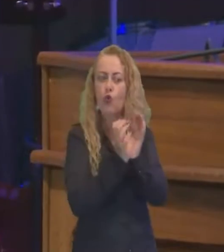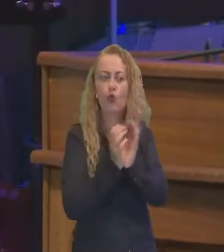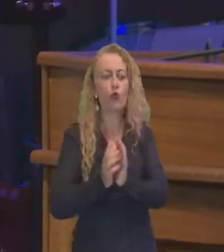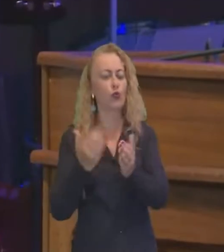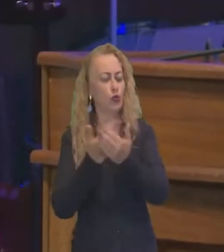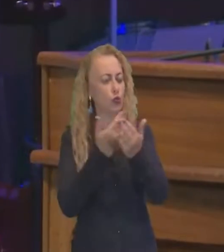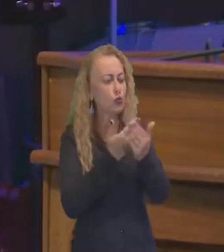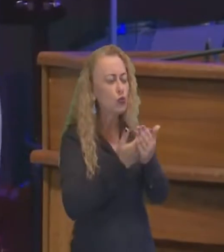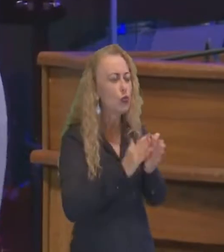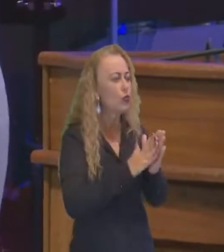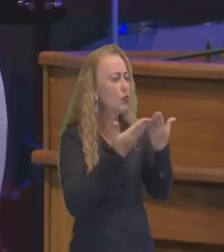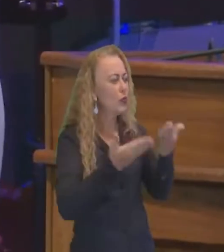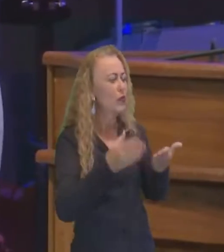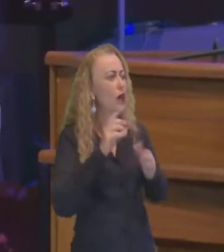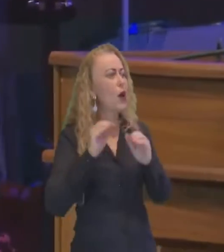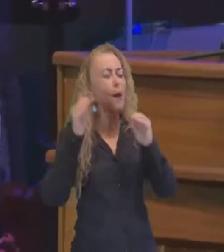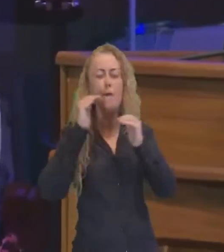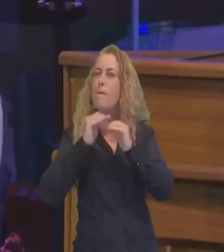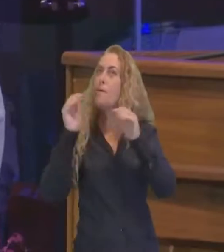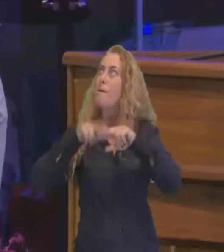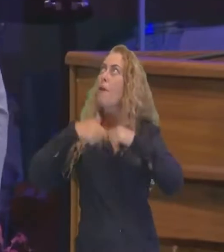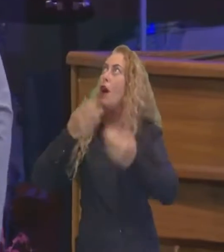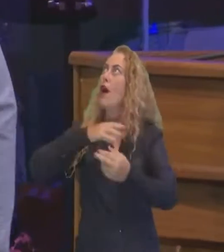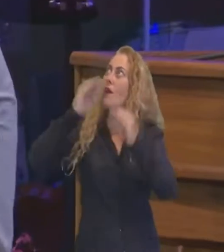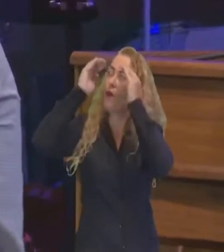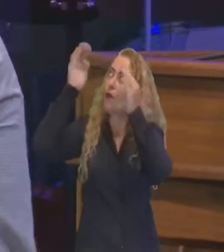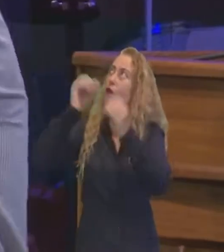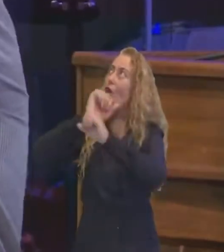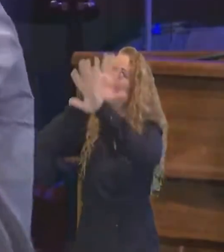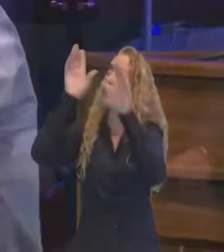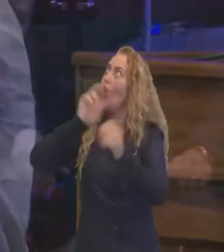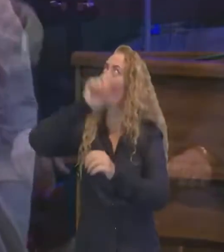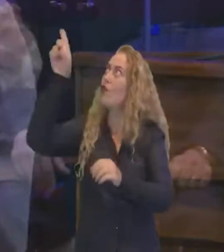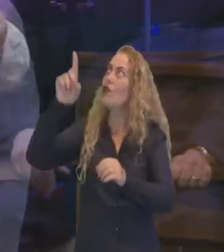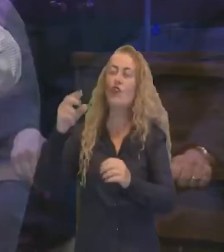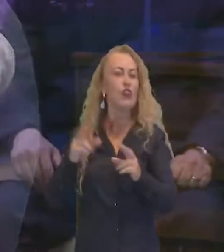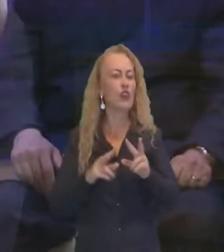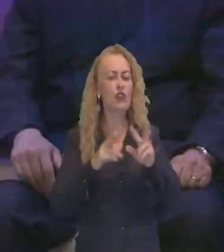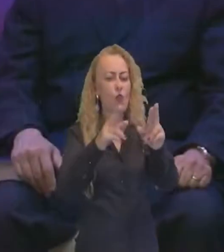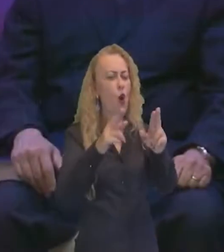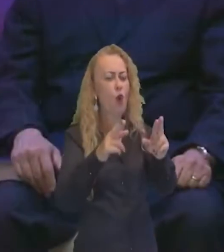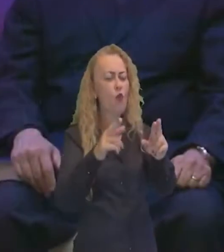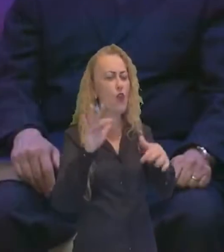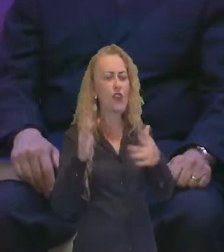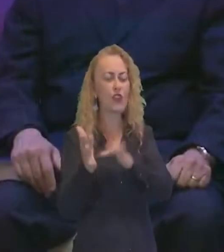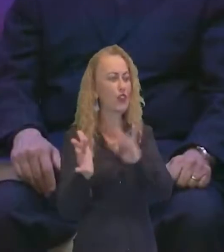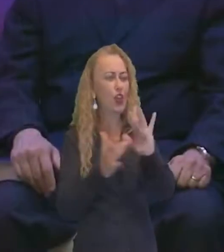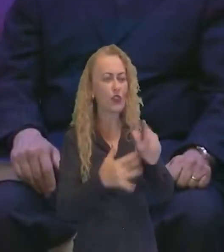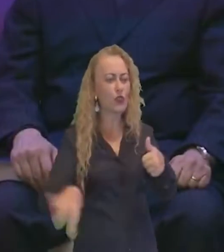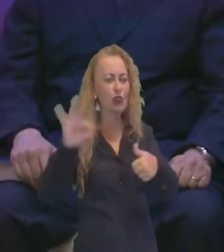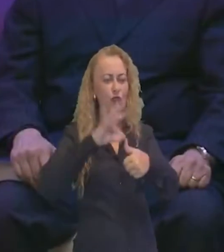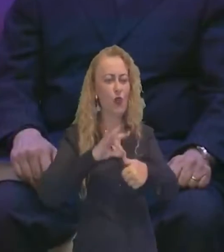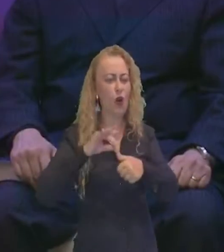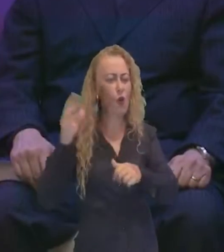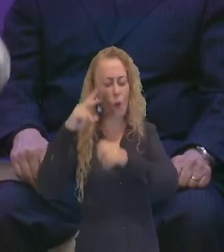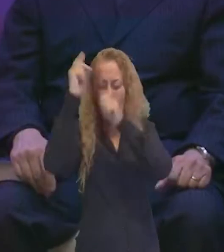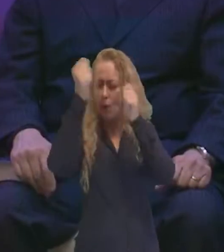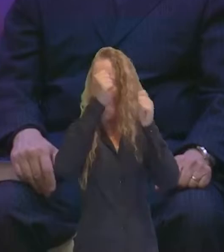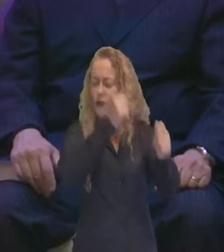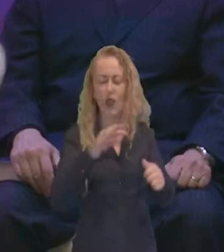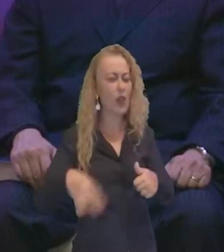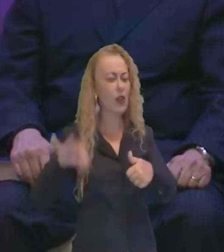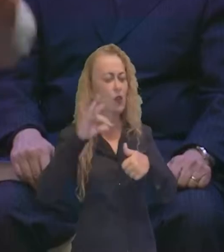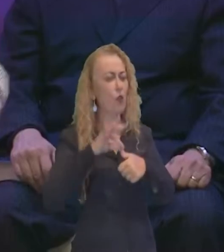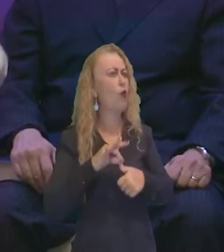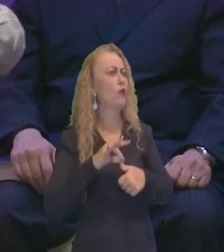a honra e glória do Senhor. Sabe por quê? Porque o Senhor Jesus é o mesmo ontem, hoje e eternamente. E o poder de Deus é o mesmo. E não há